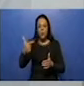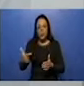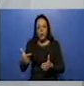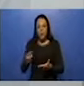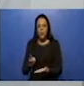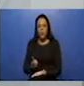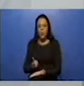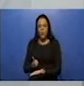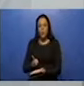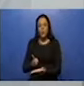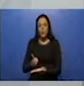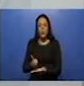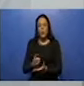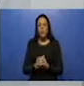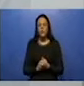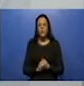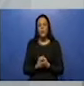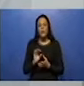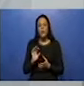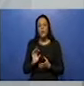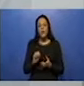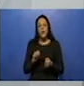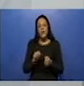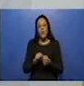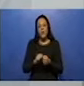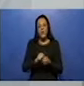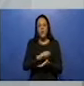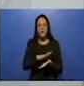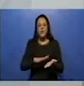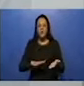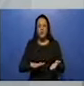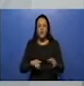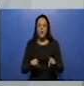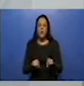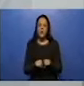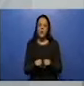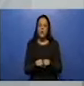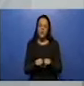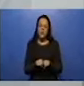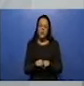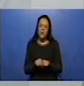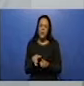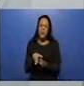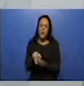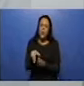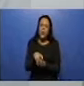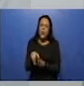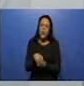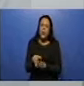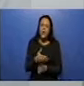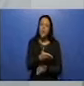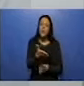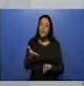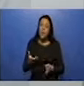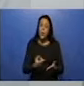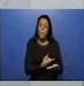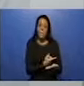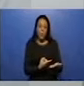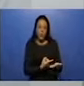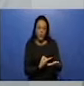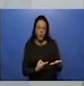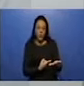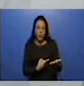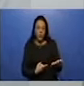resolvendo alguma atividade e também oriento que os alunos estejam com a apostila do segundo